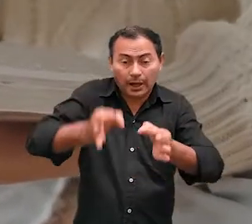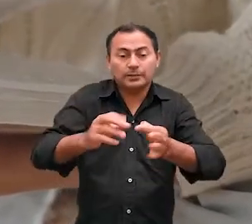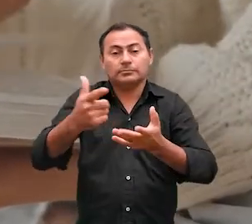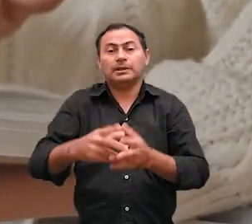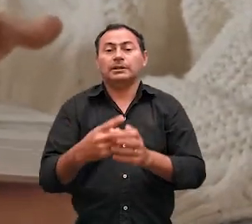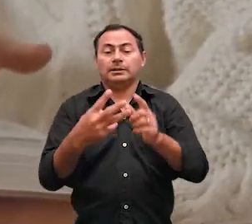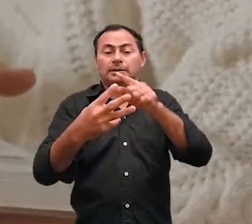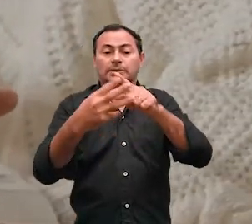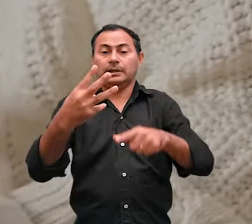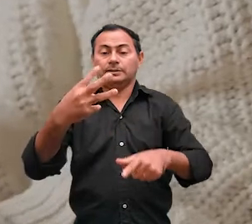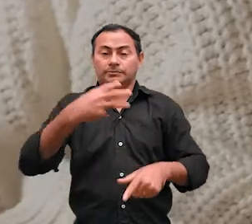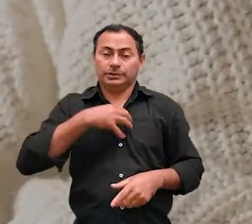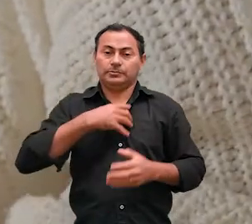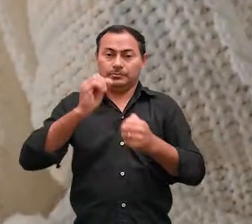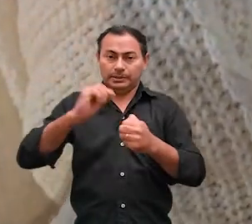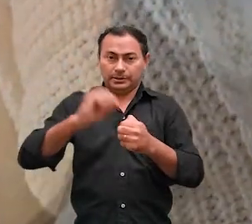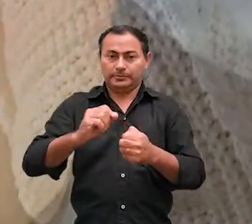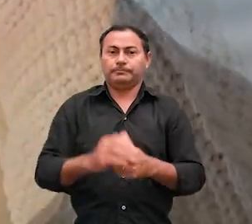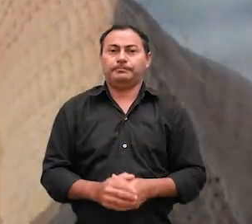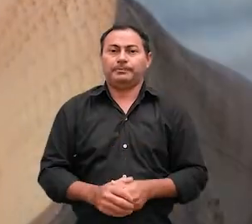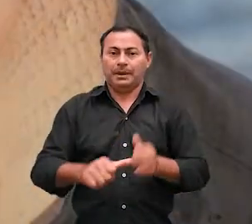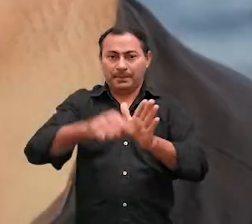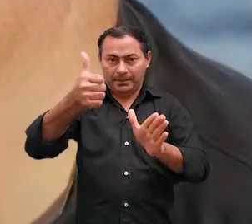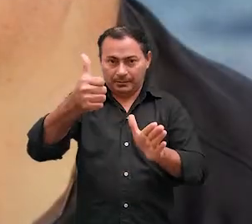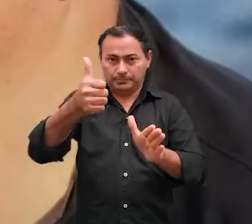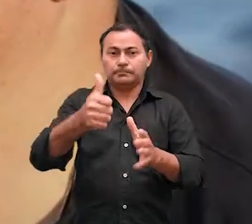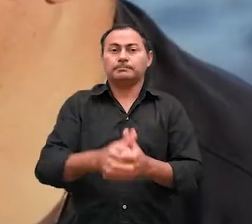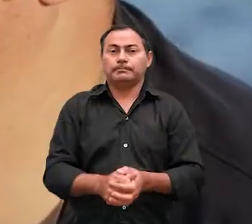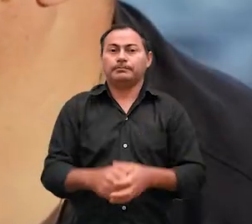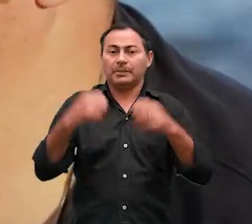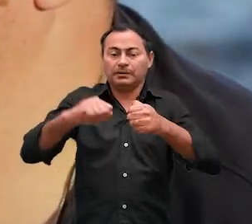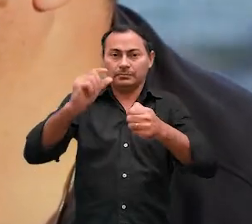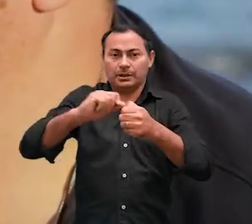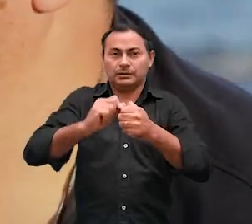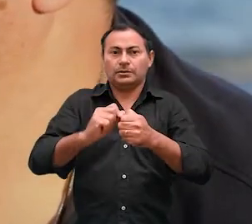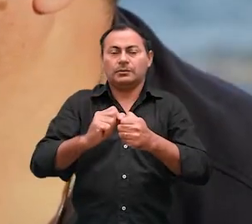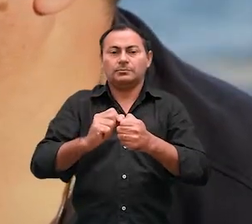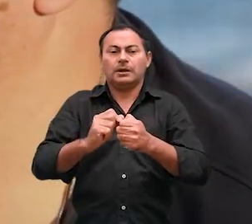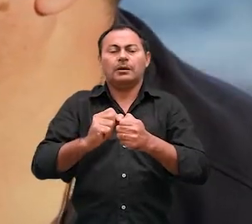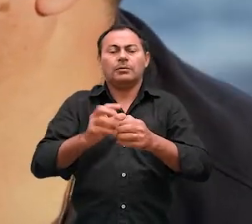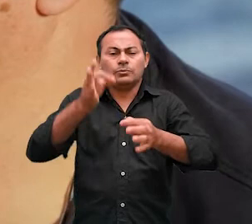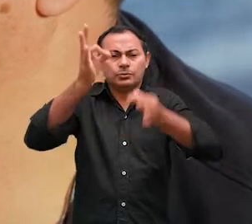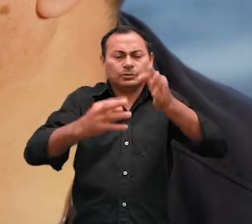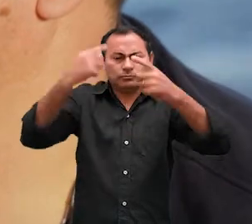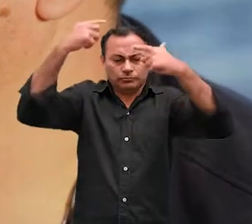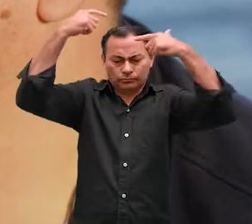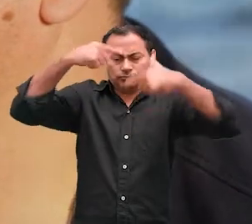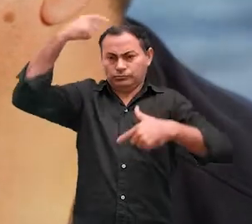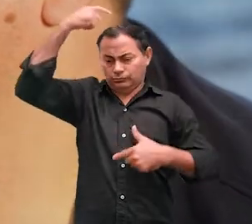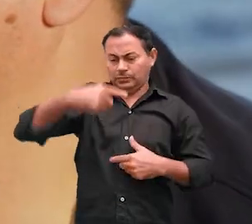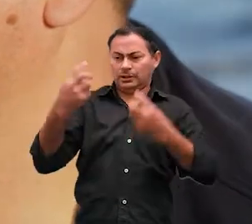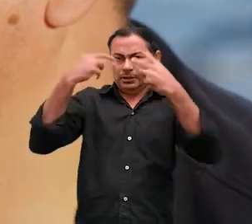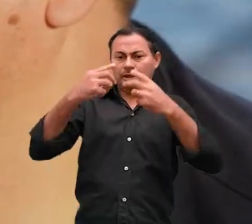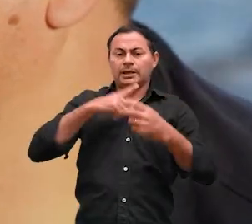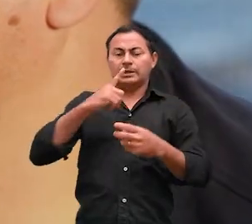estabelece pelo menos três maneiras de fazer isso primeiramente devemos fazer um alto julgamento